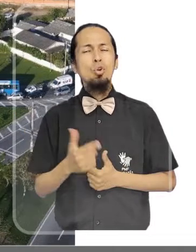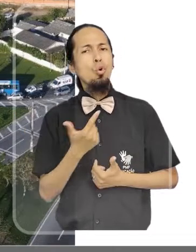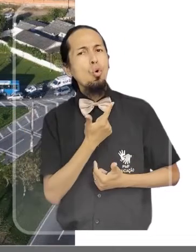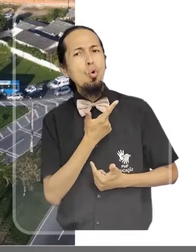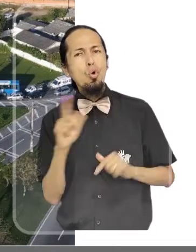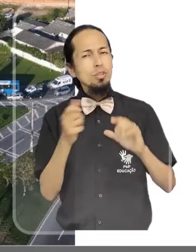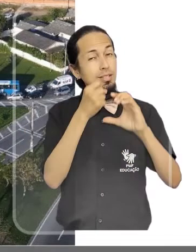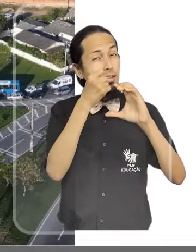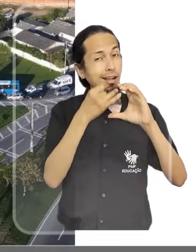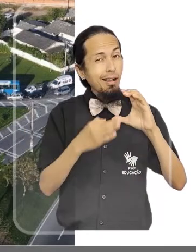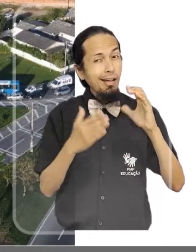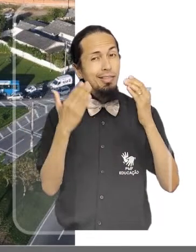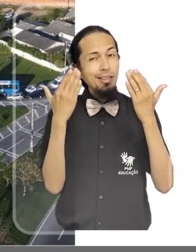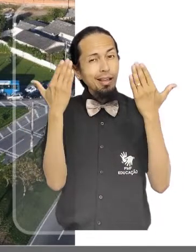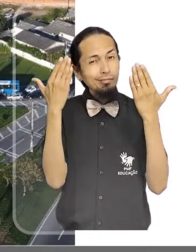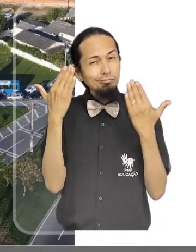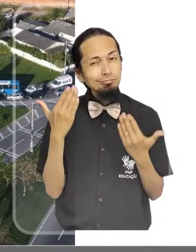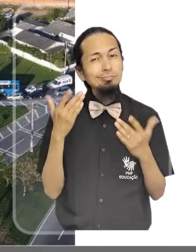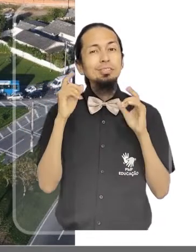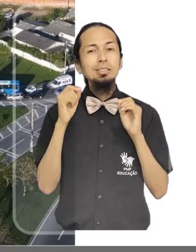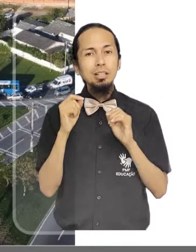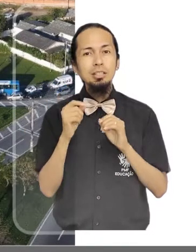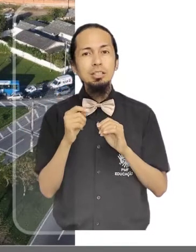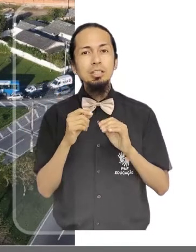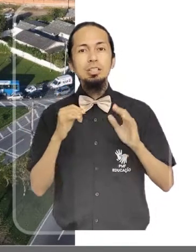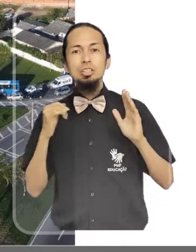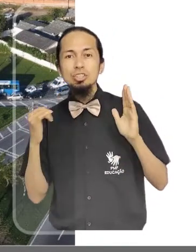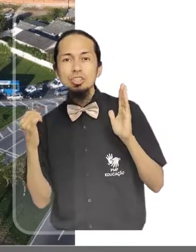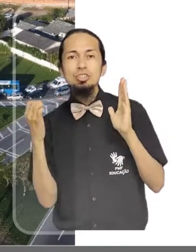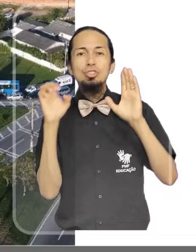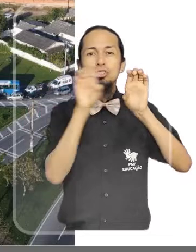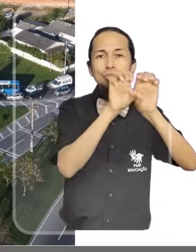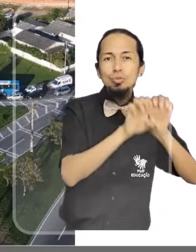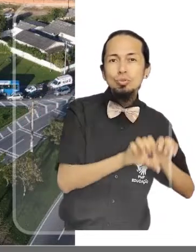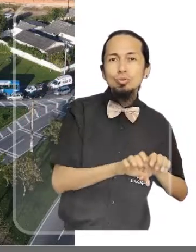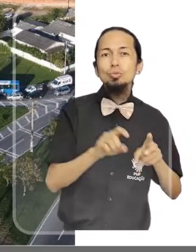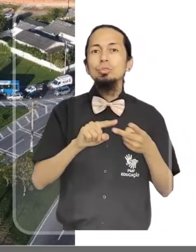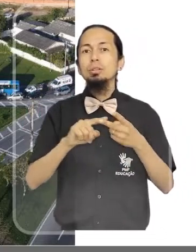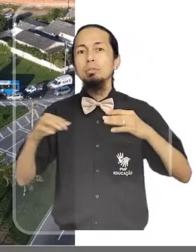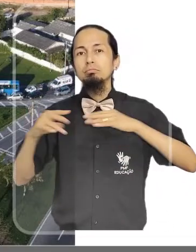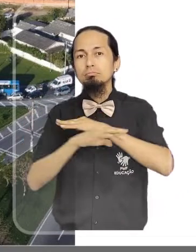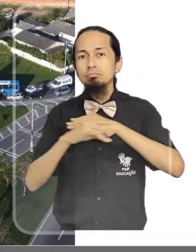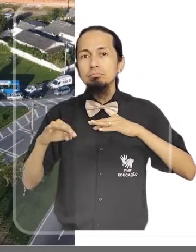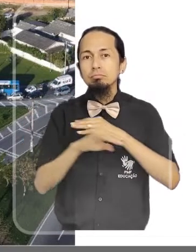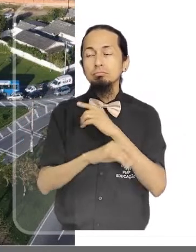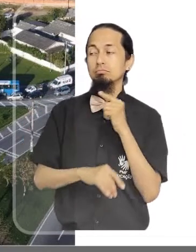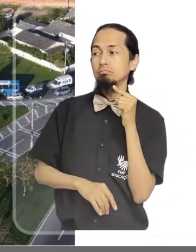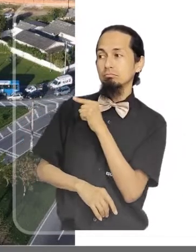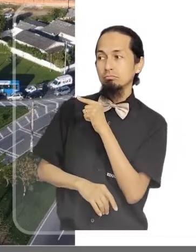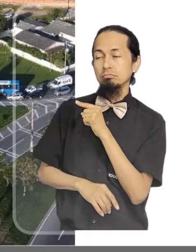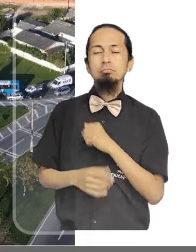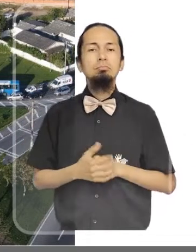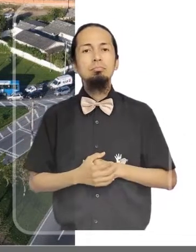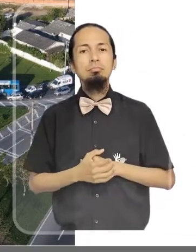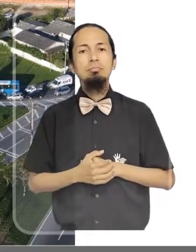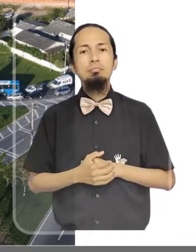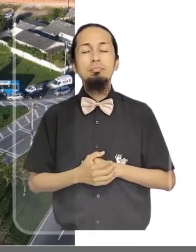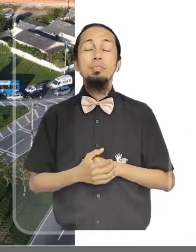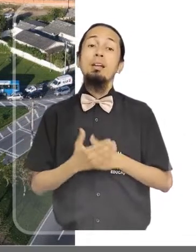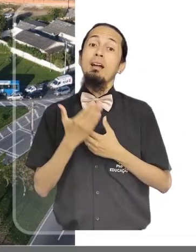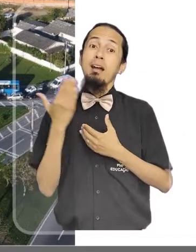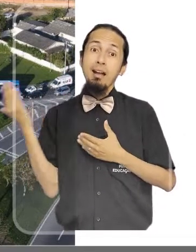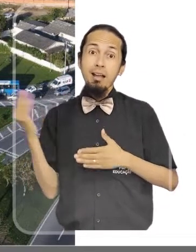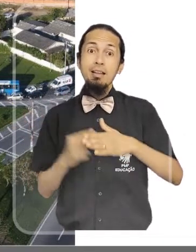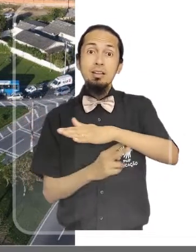Outros fatores analisados foram a infraestrutura e a mobilidade do distrito. Nesse sentido, a